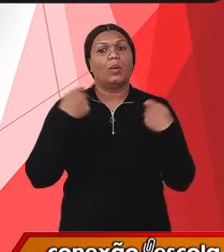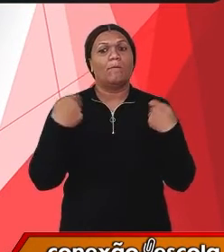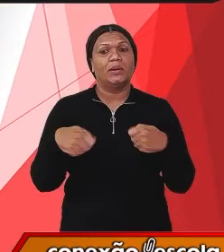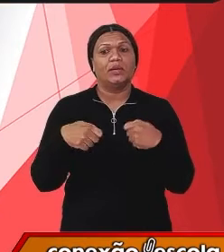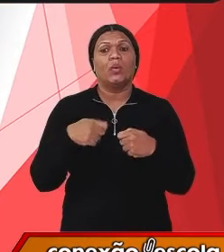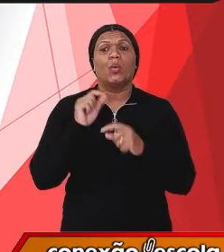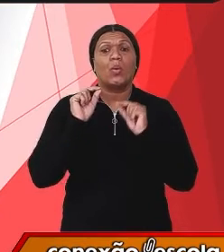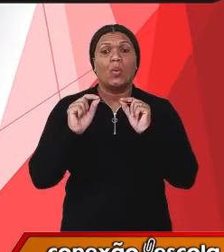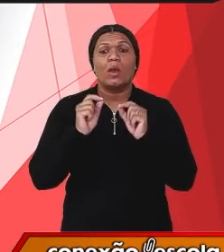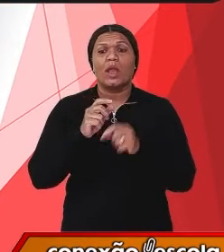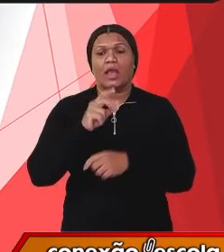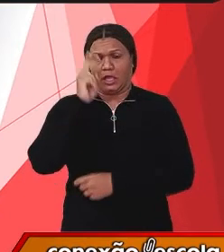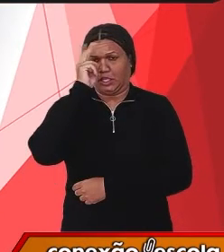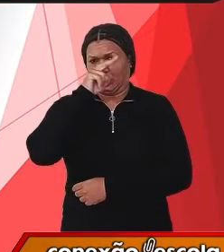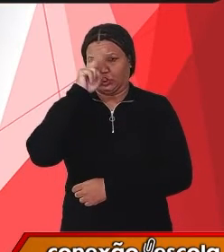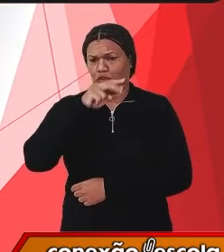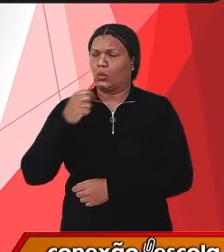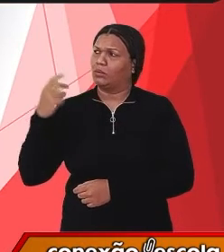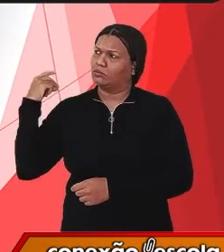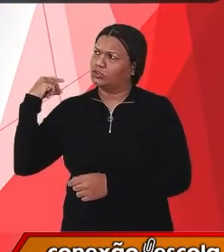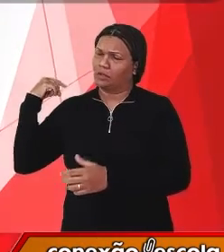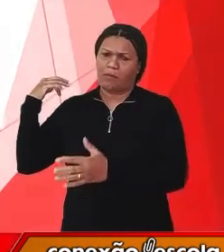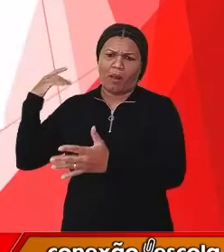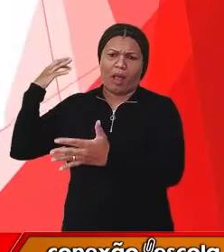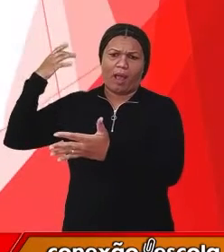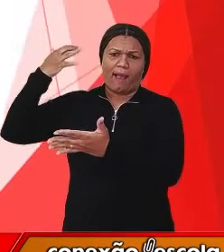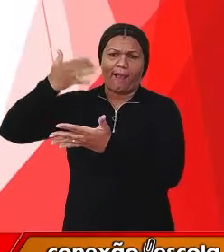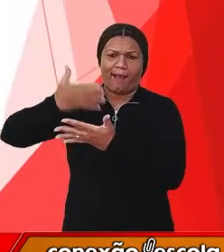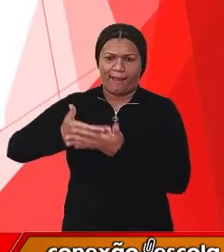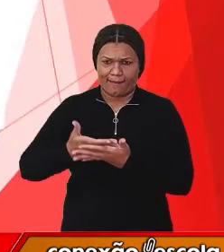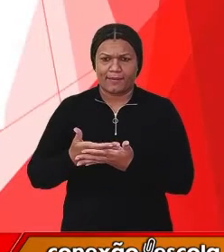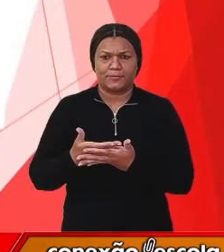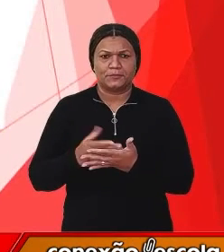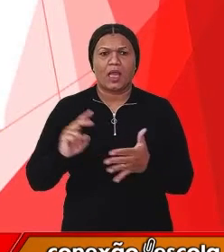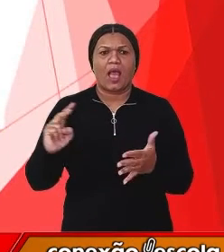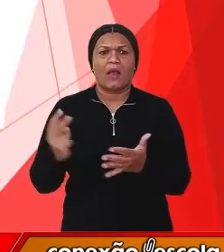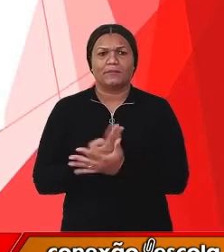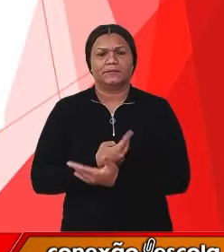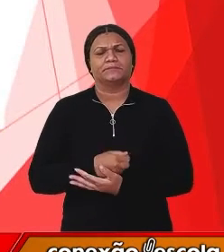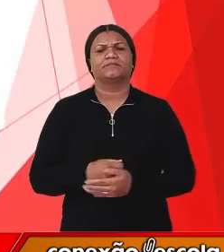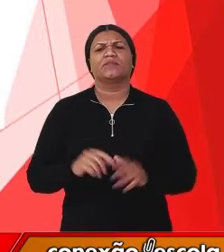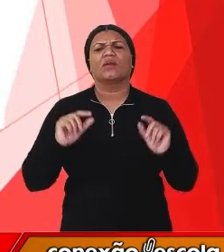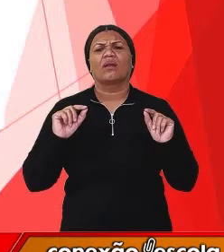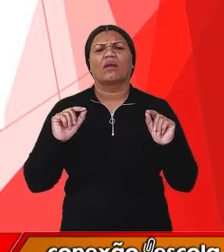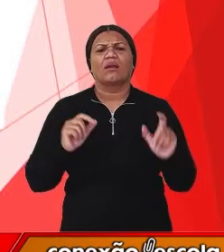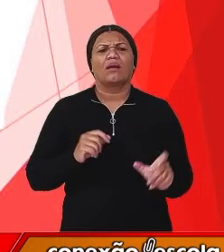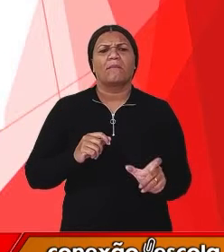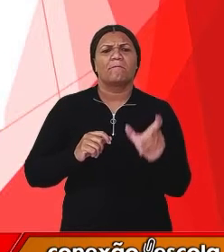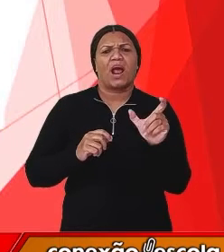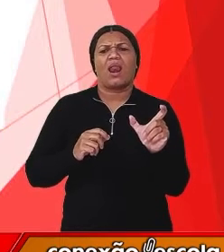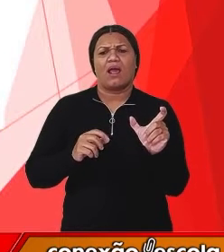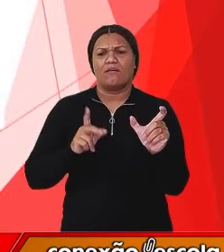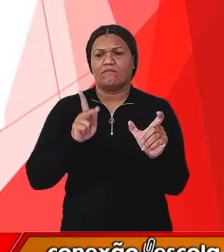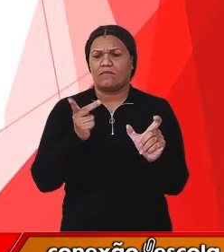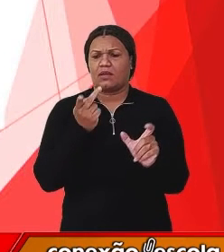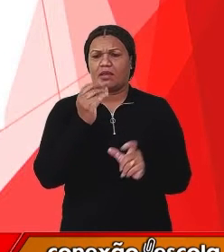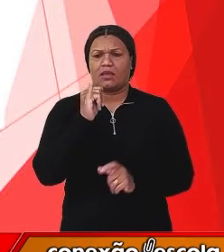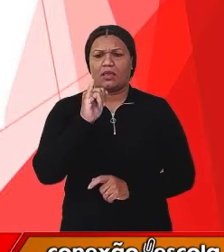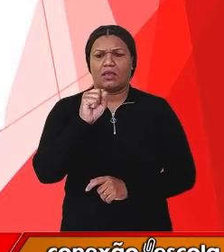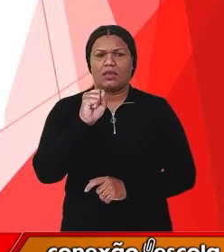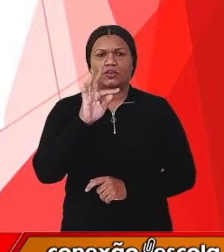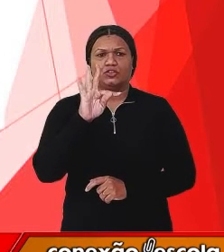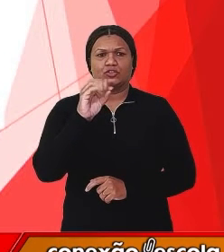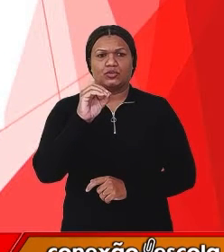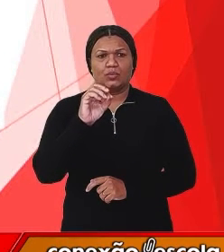historicizar esses fatos e esses acontecimentos. Então o que é historicizar? É atribuir o